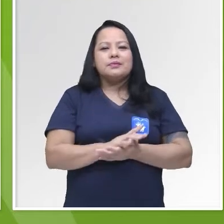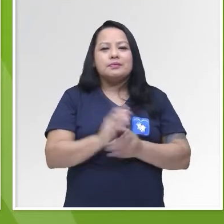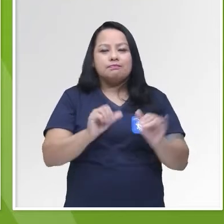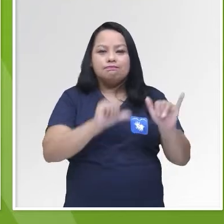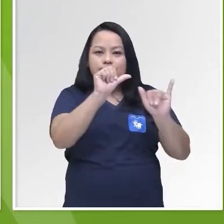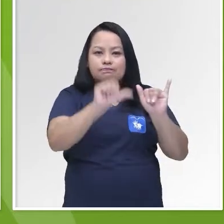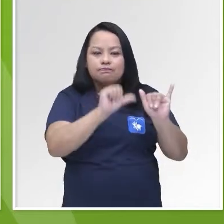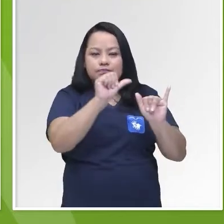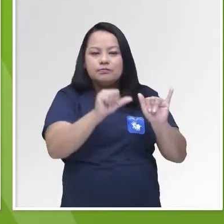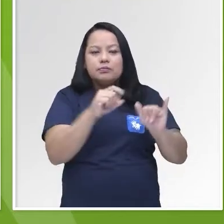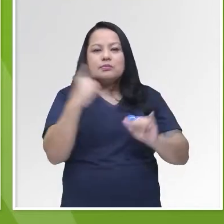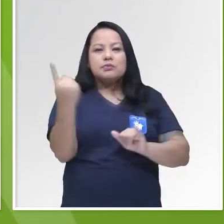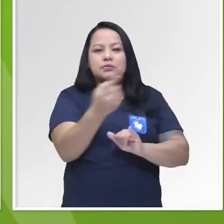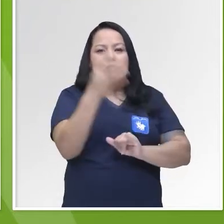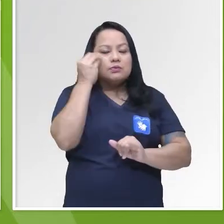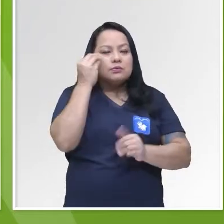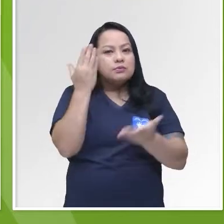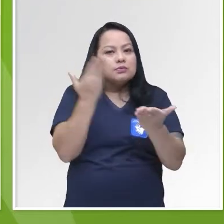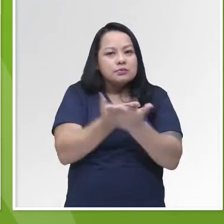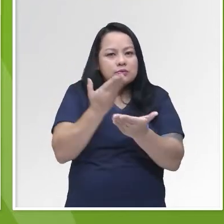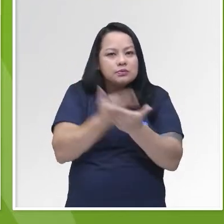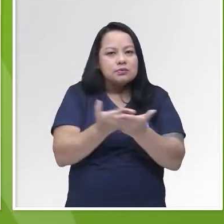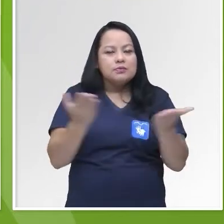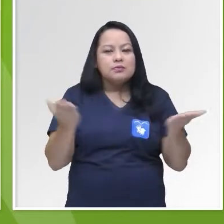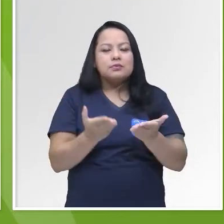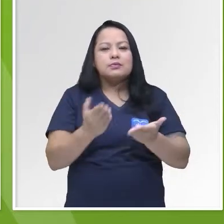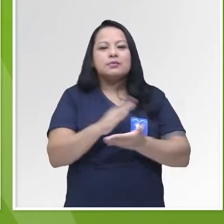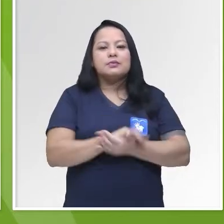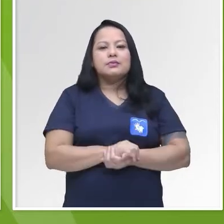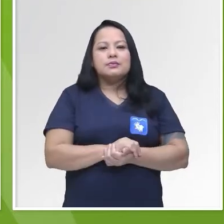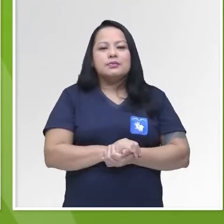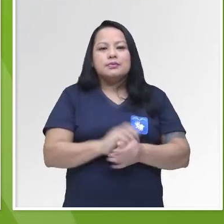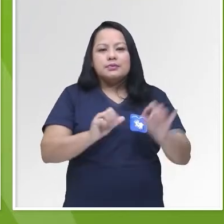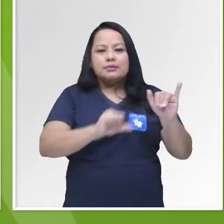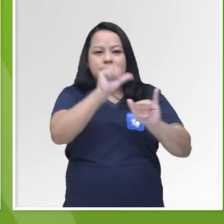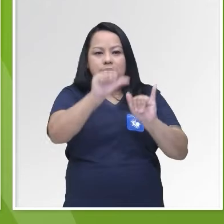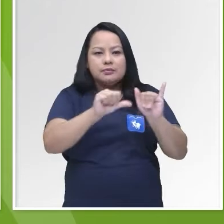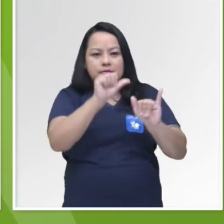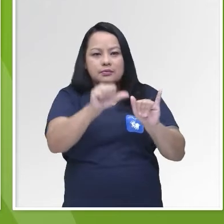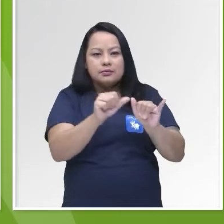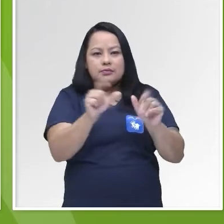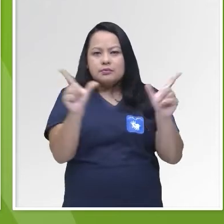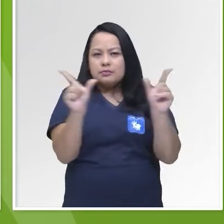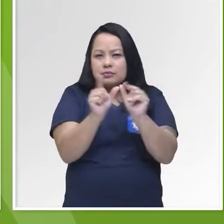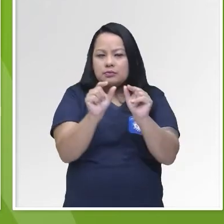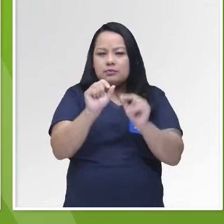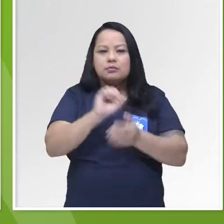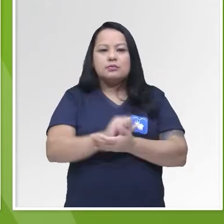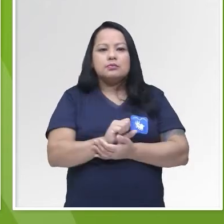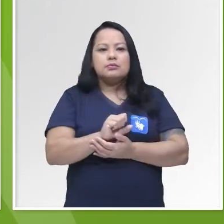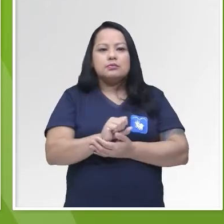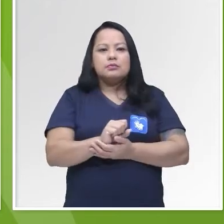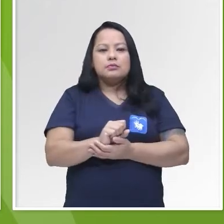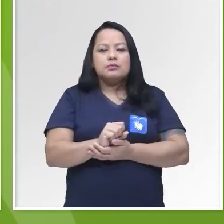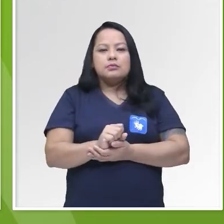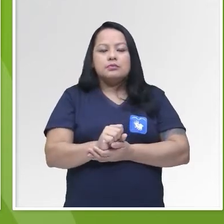reações químicas que nós vamos estudar, tá bom? Reação de síntese, a reação